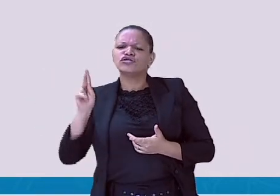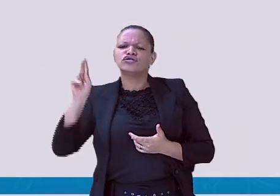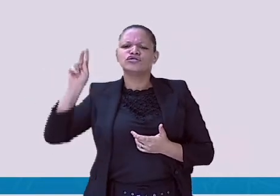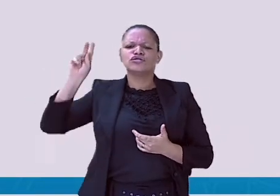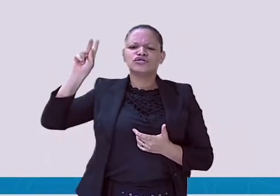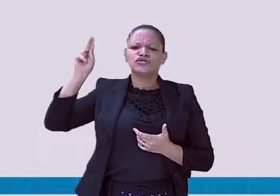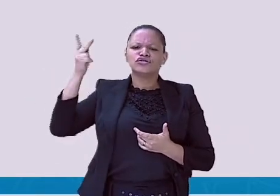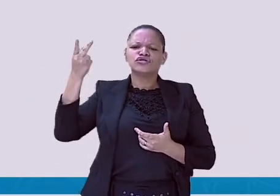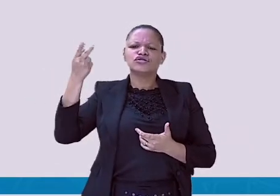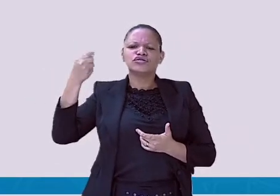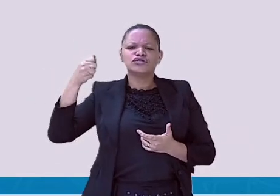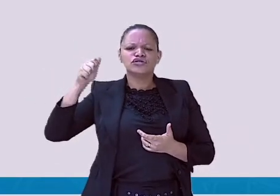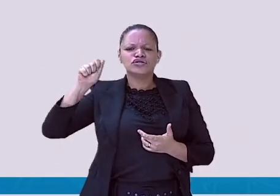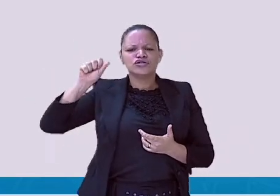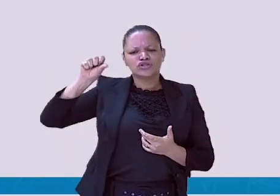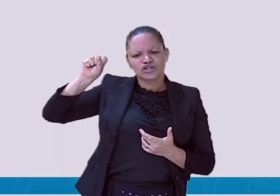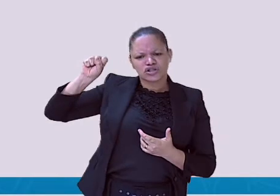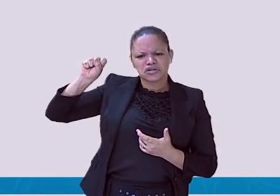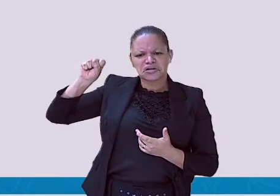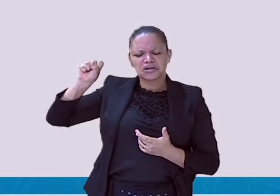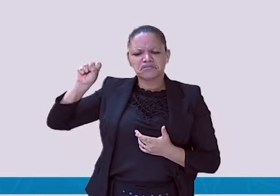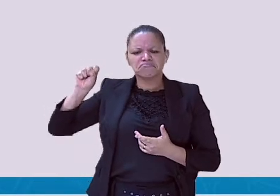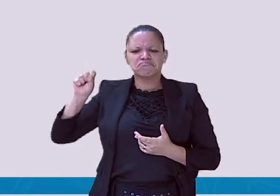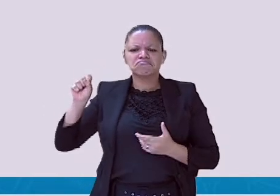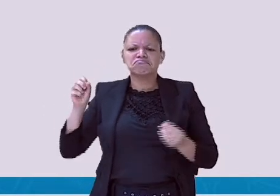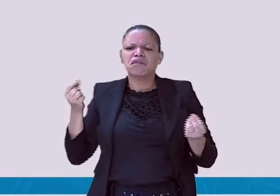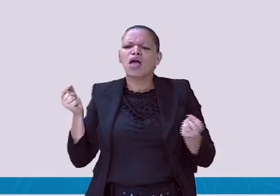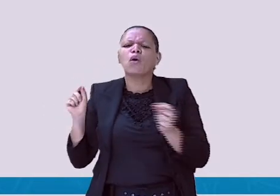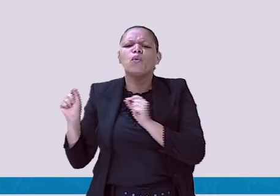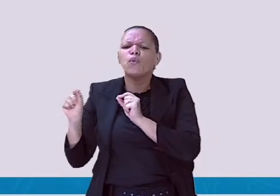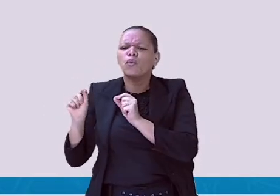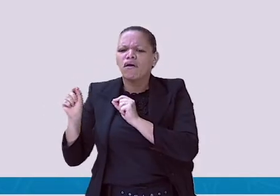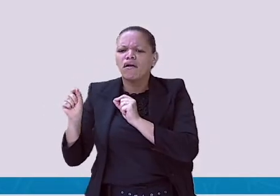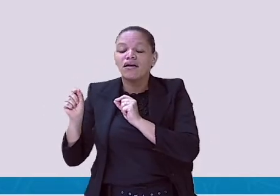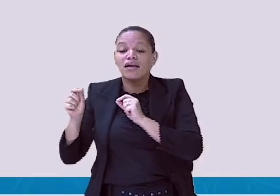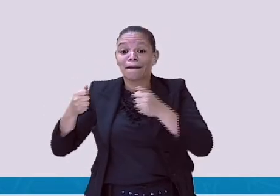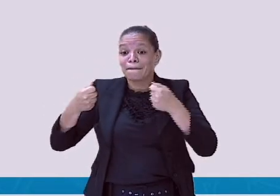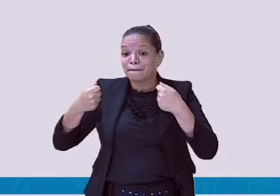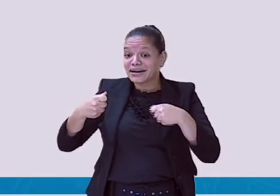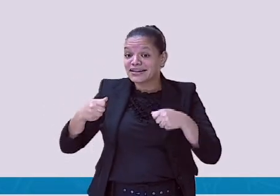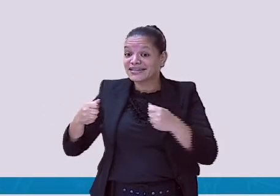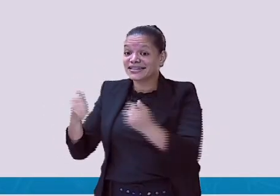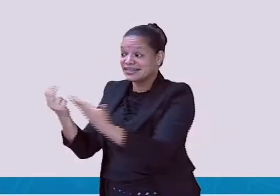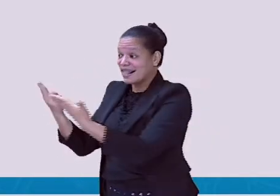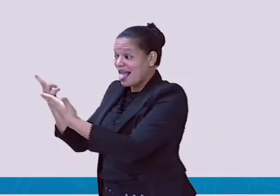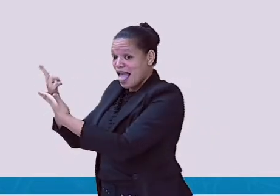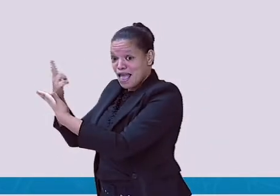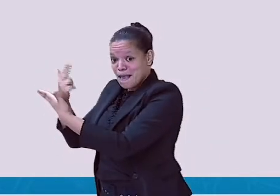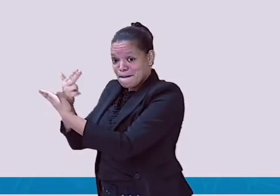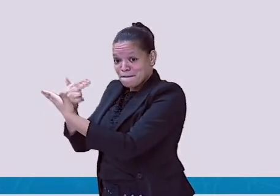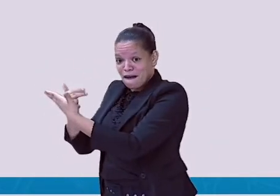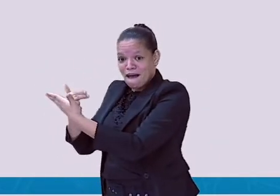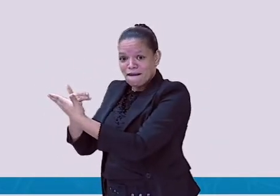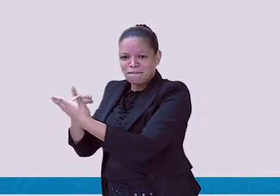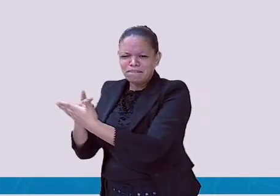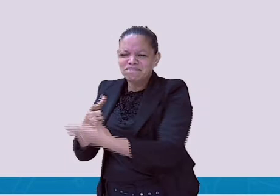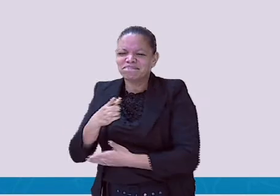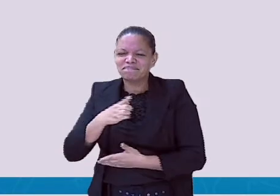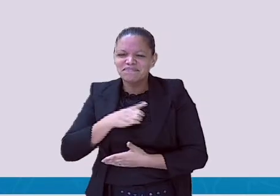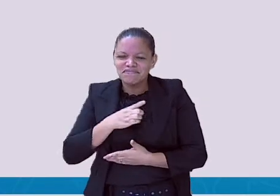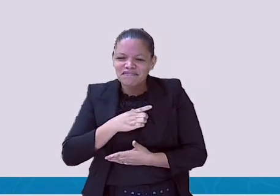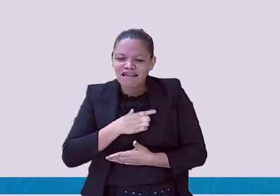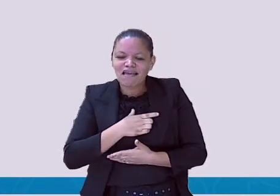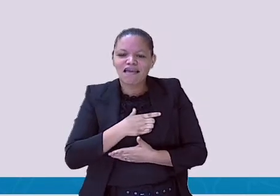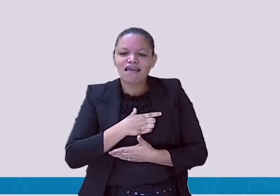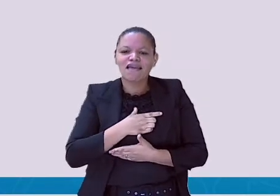Uma tirinha tem que ter o quê? Ilustração, tem que ter balões, tem que ter linguagem verbal, pode ter